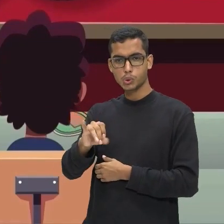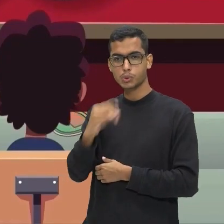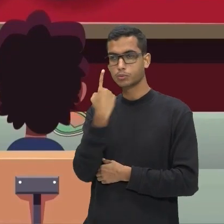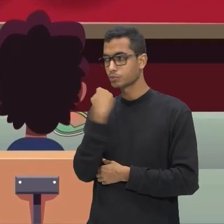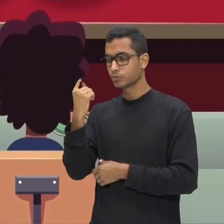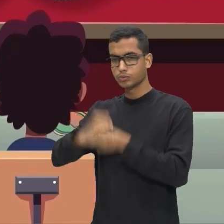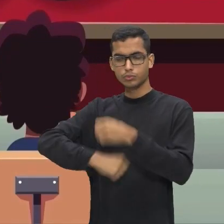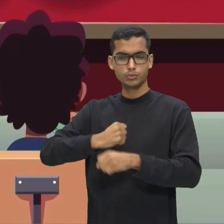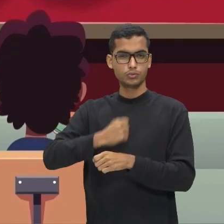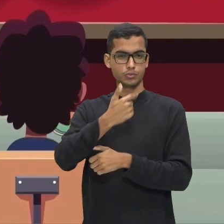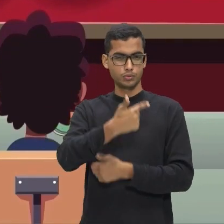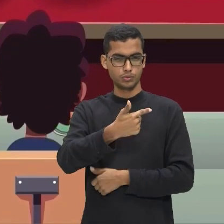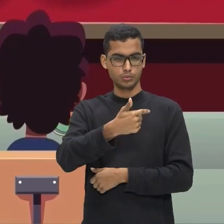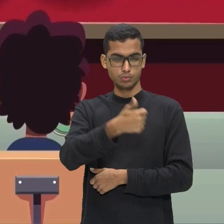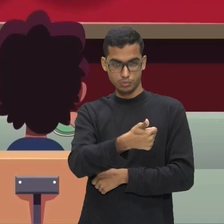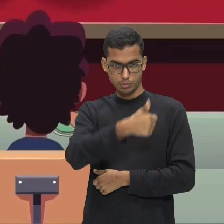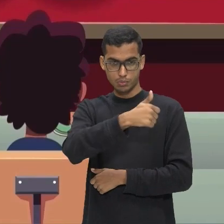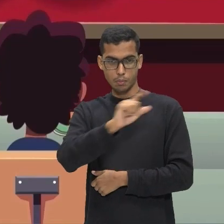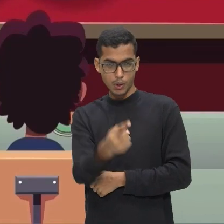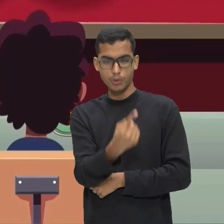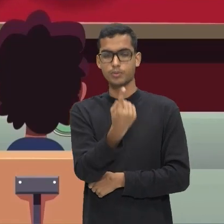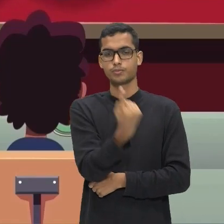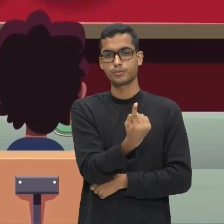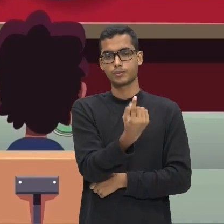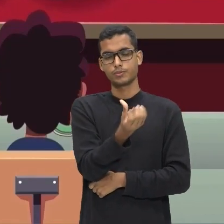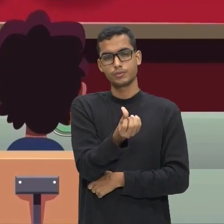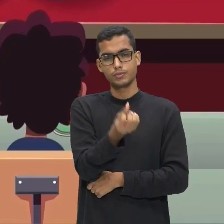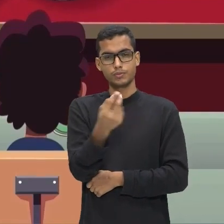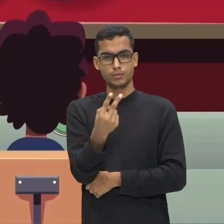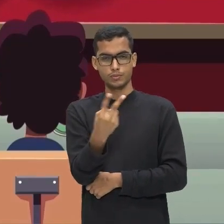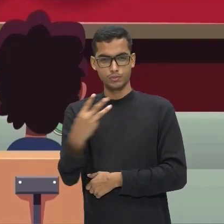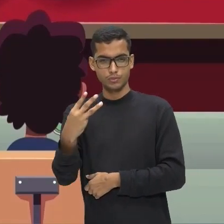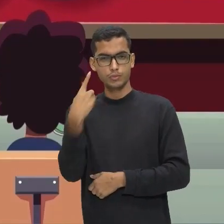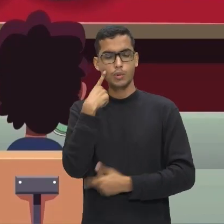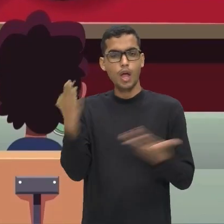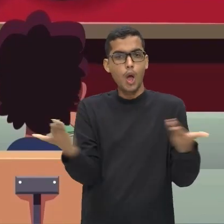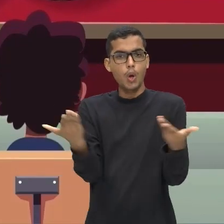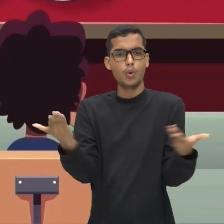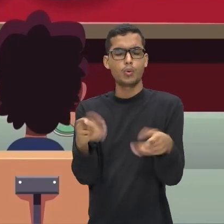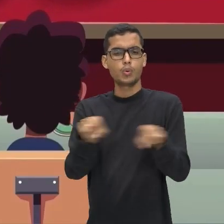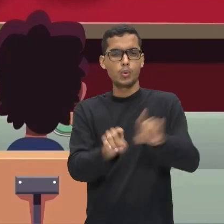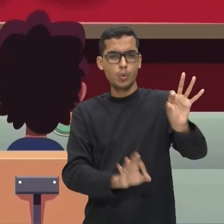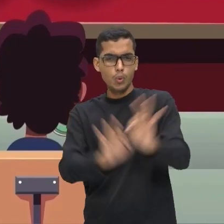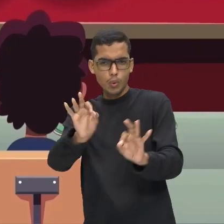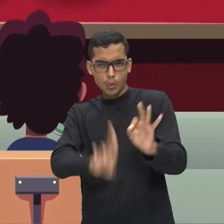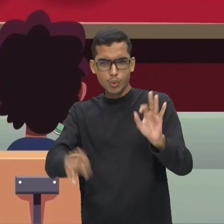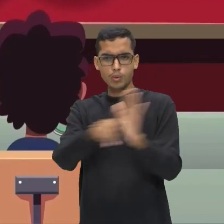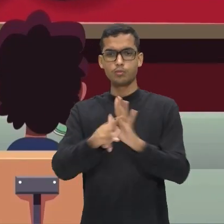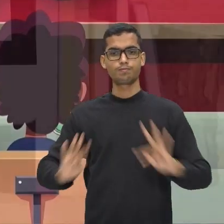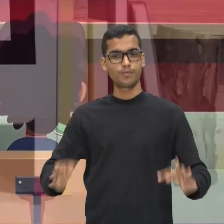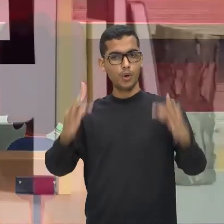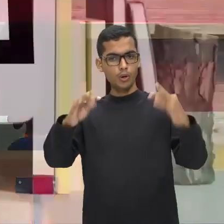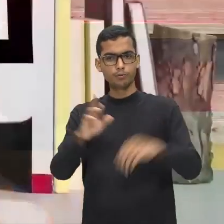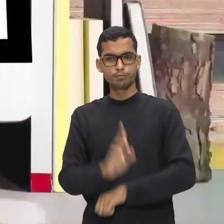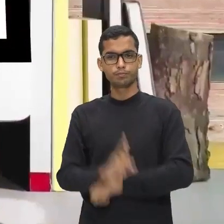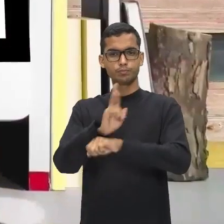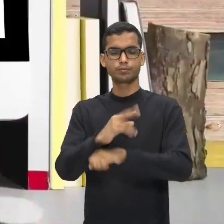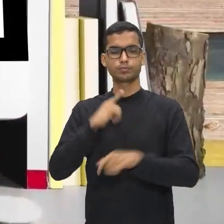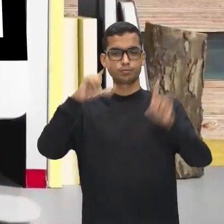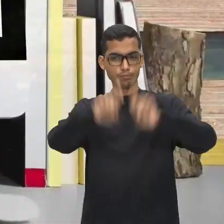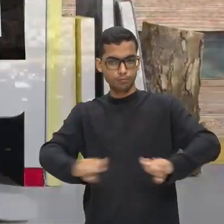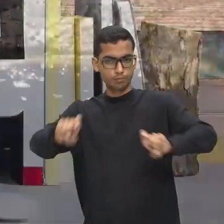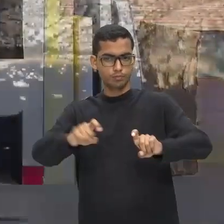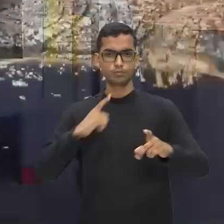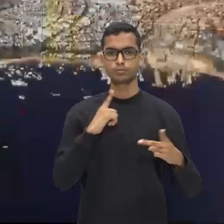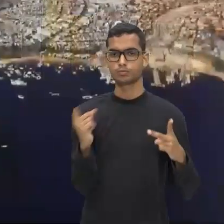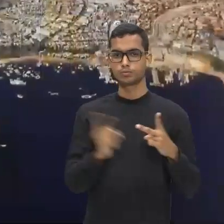1623. Atualmente, os mapas são elaborados mediante a utilização das mais variadas tecnologias e recursos, como